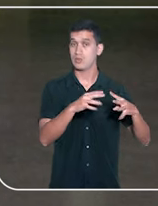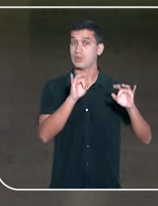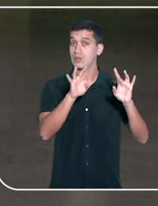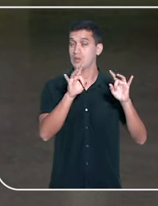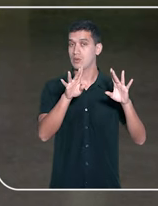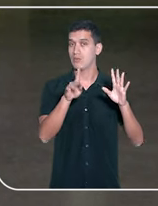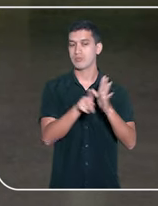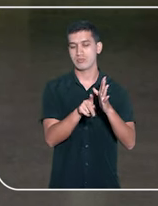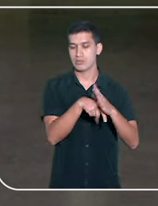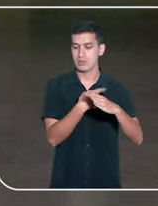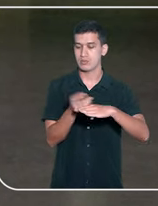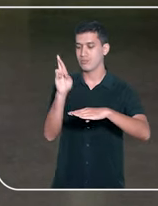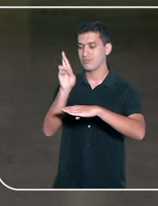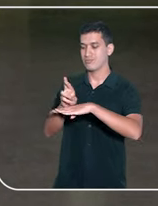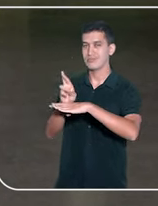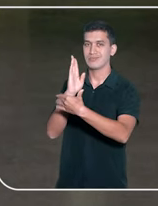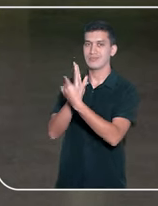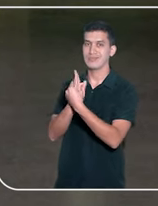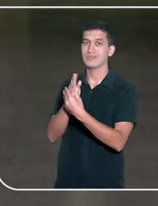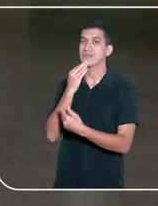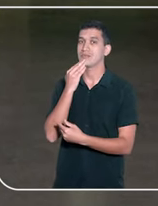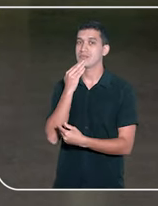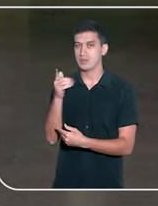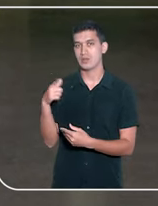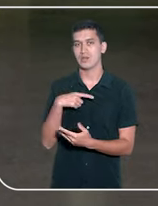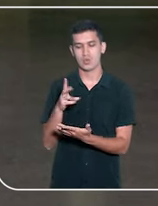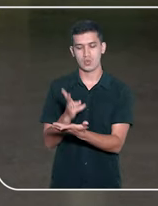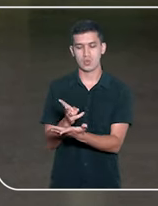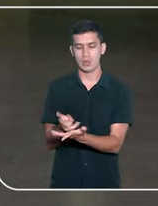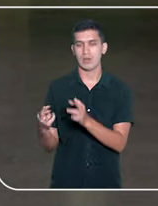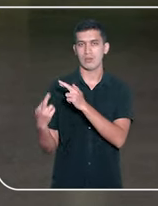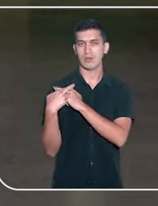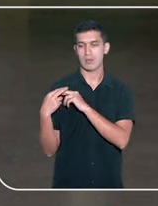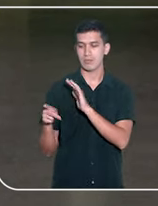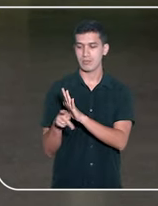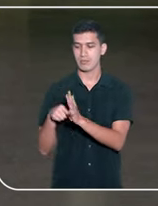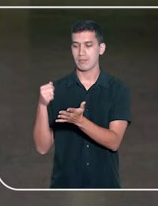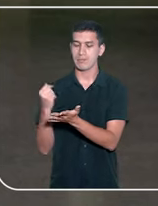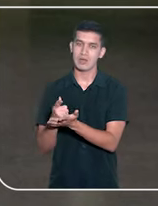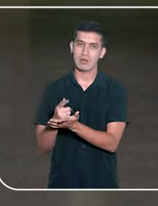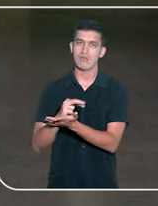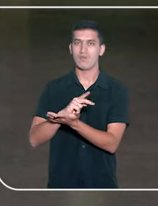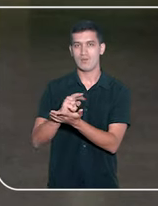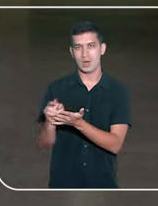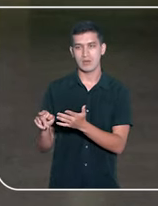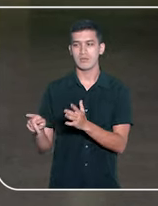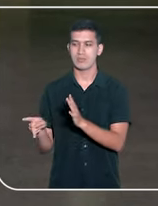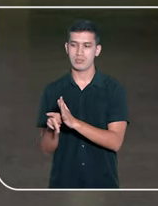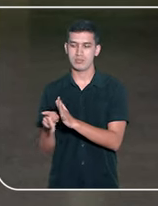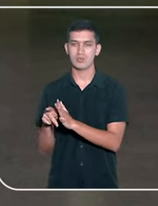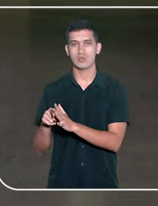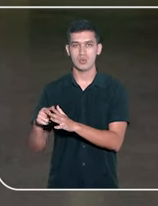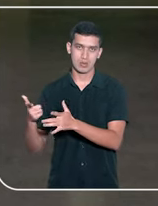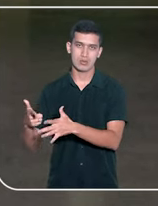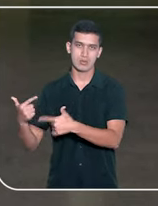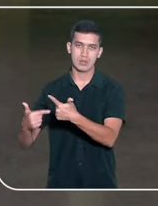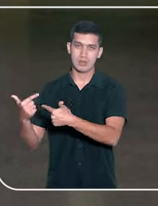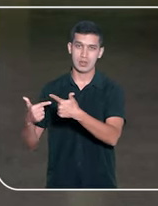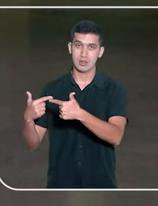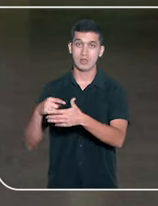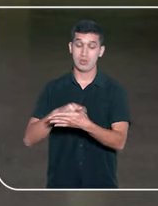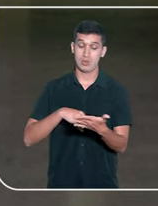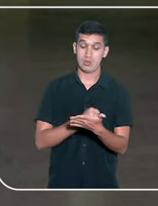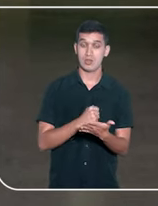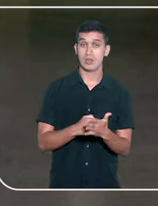especial no qual os recorrentes pediam que prevalecesse a responsabilidade pelo pagamento de passivos trabalhistas definida no contrato